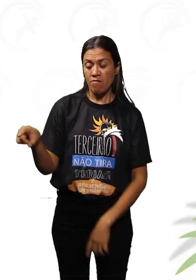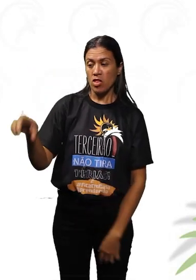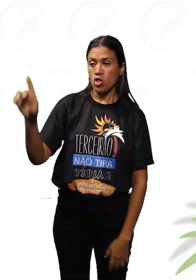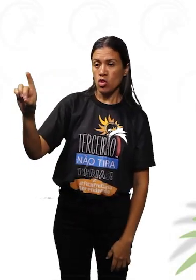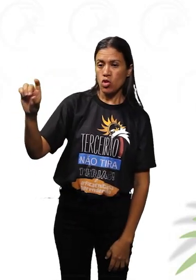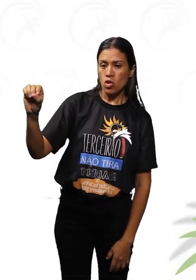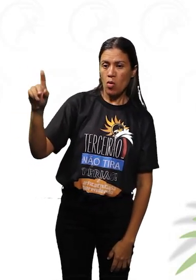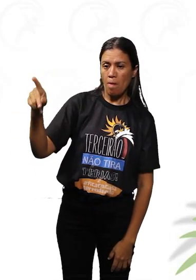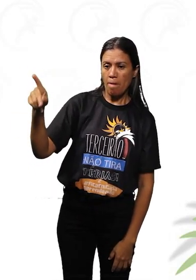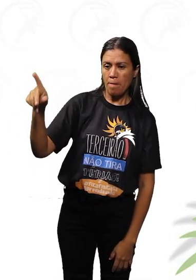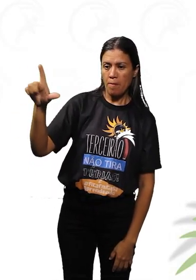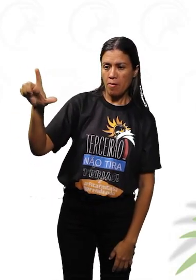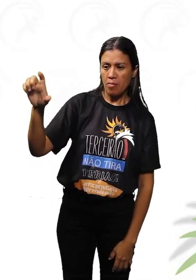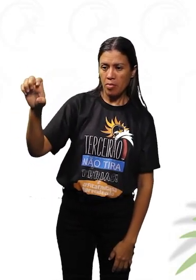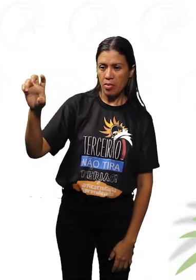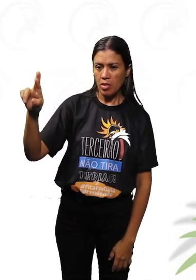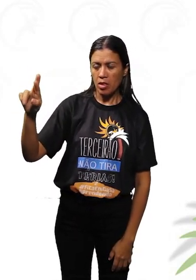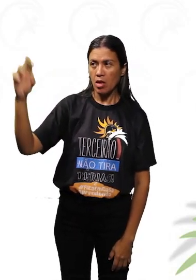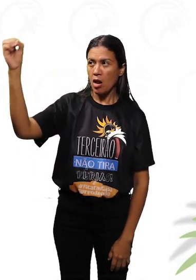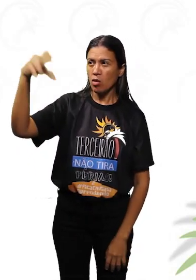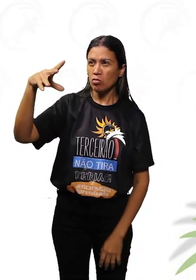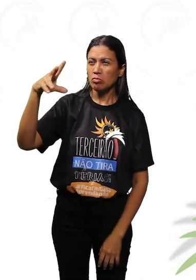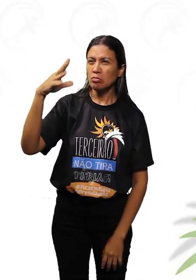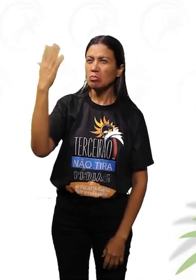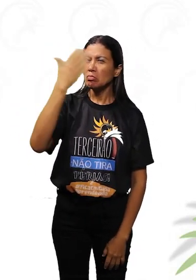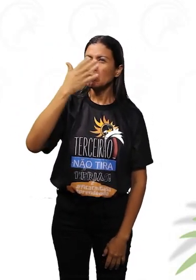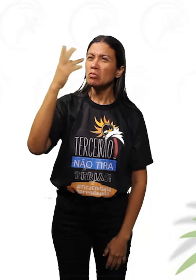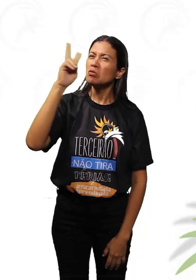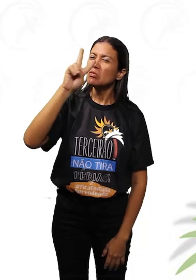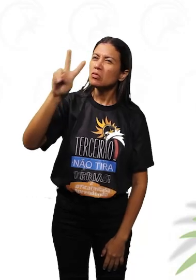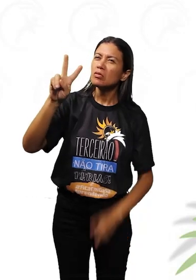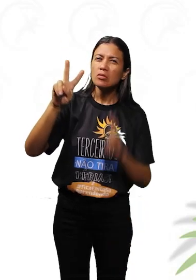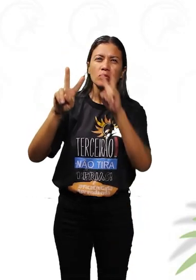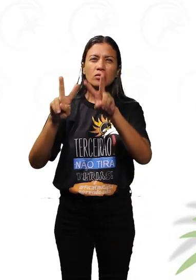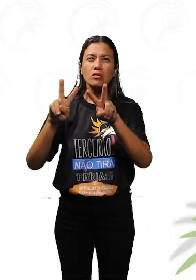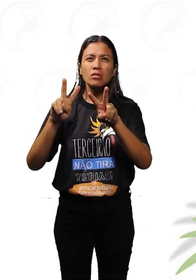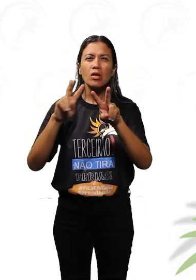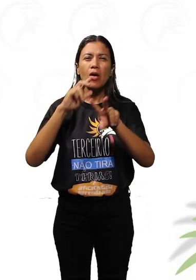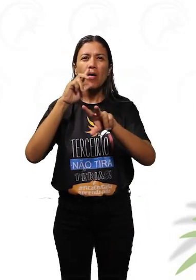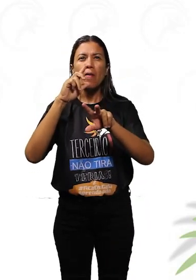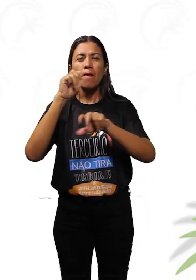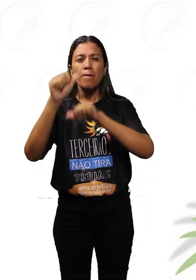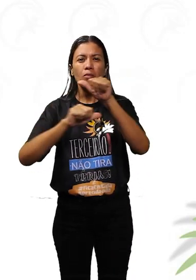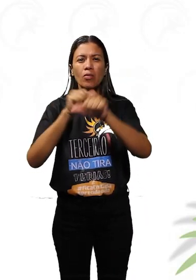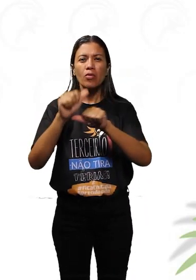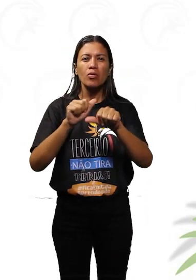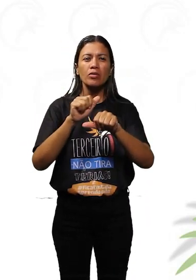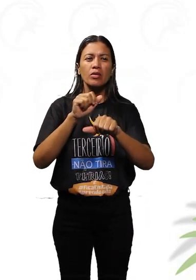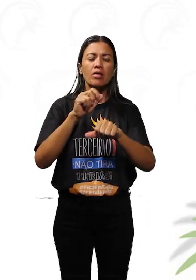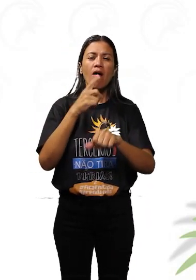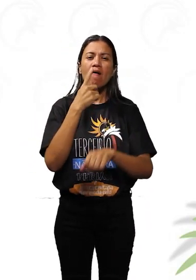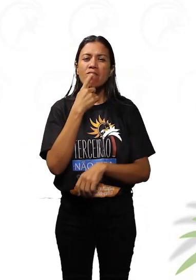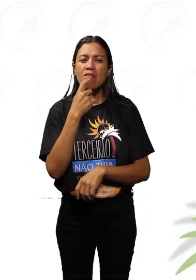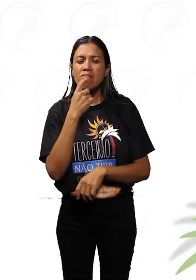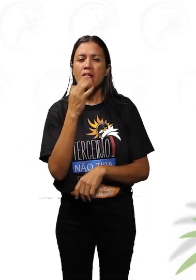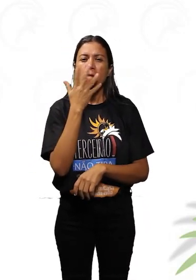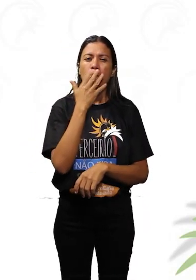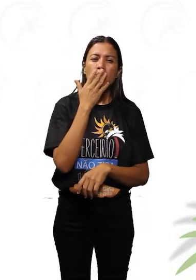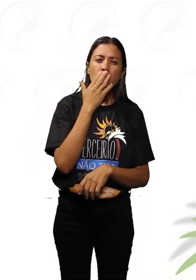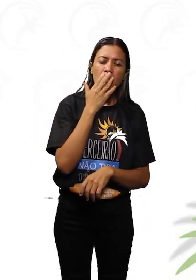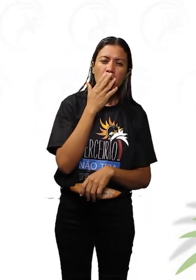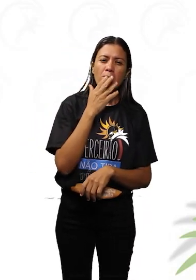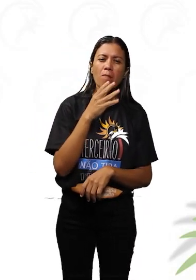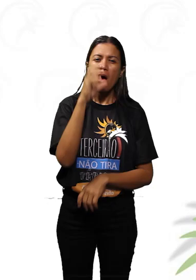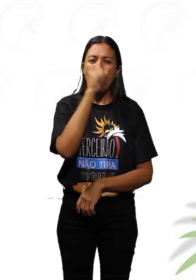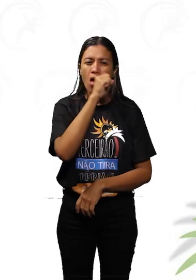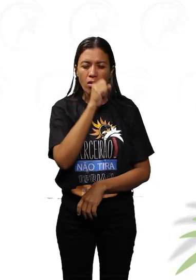sabe que a luz, ela no seu espectro visível, da luz visível, ela varia ali entre vermelho até o violeta, né? Vermelho, alaranjado,